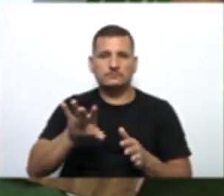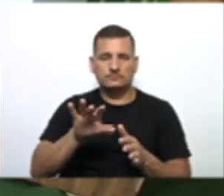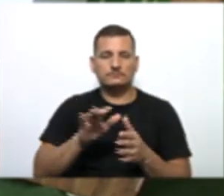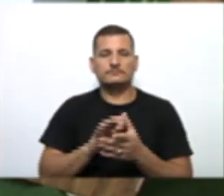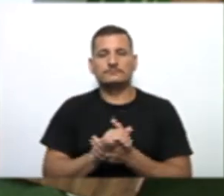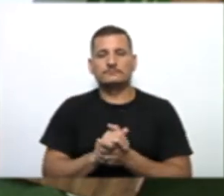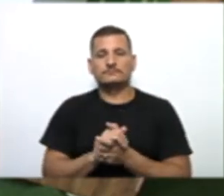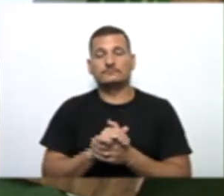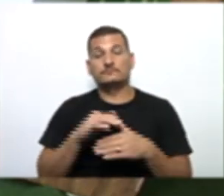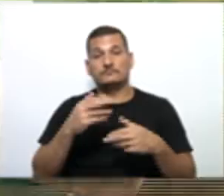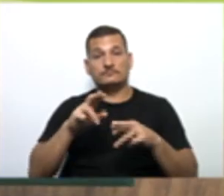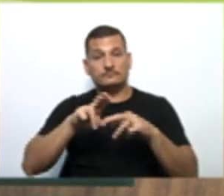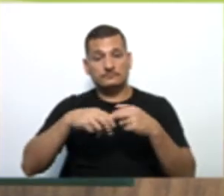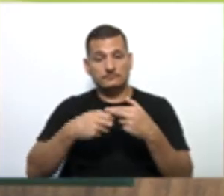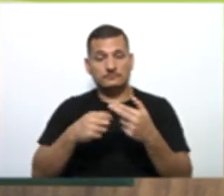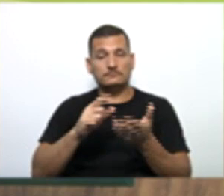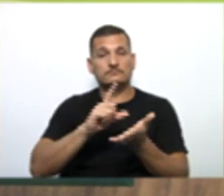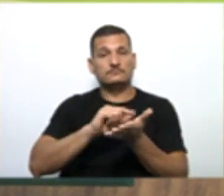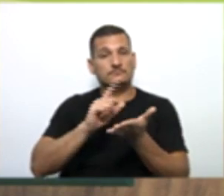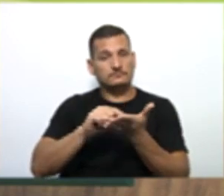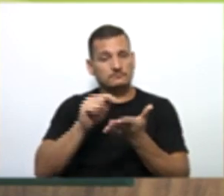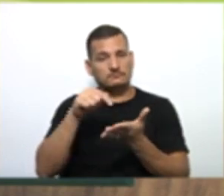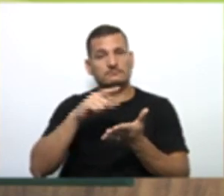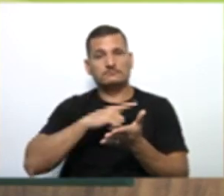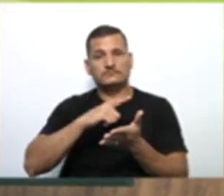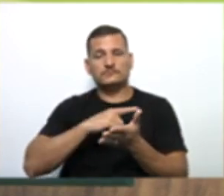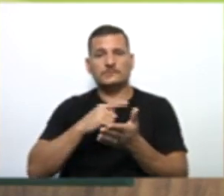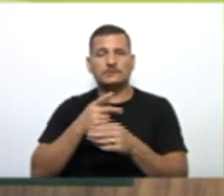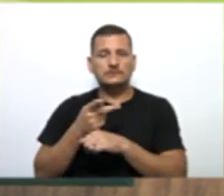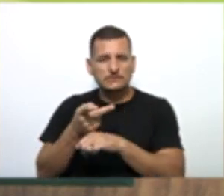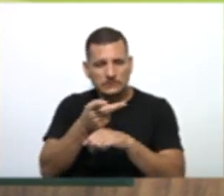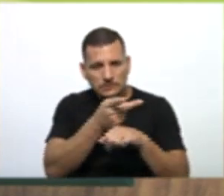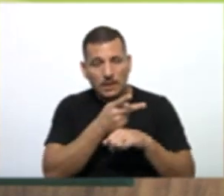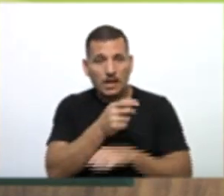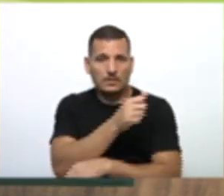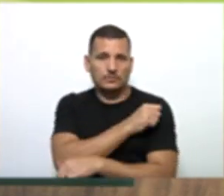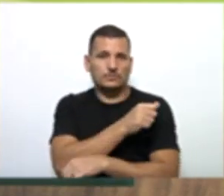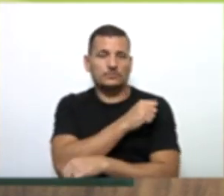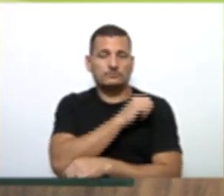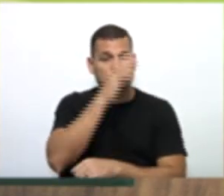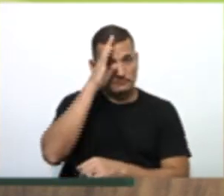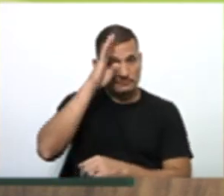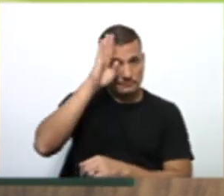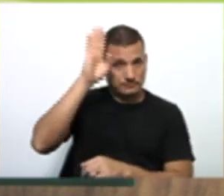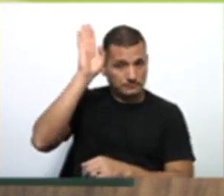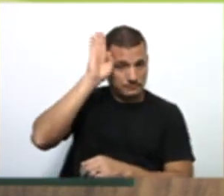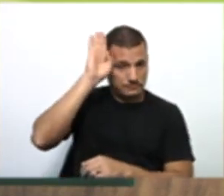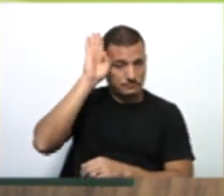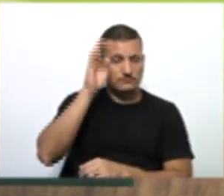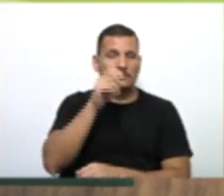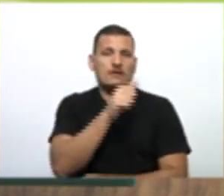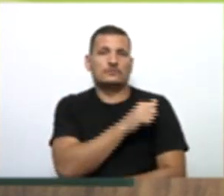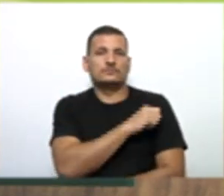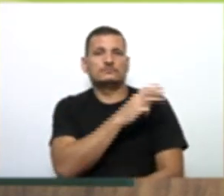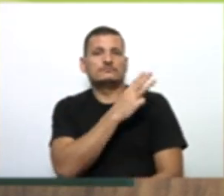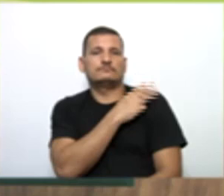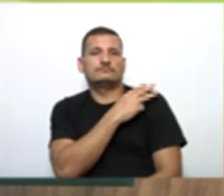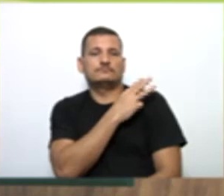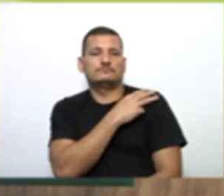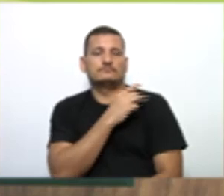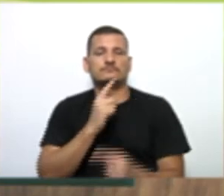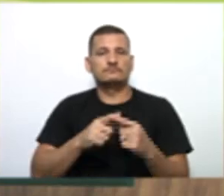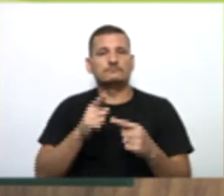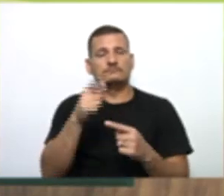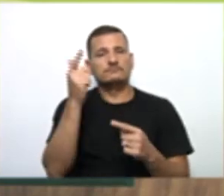especializada. Então, por isso que os artigos eles são muito procurados pelos alunos, né, pelos acadêmicos, por alunos de ensino médio, porque você consegue